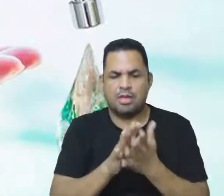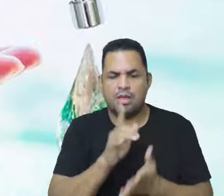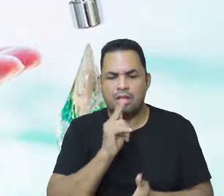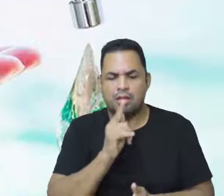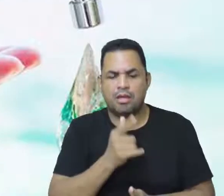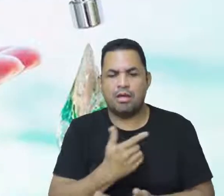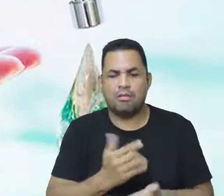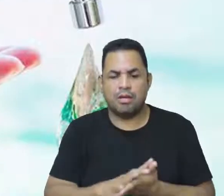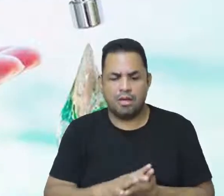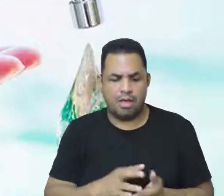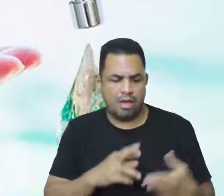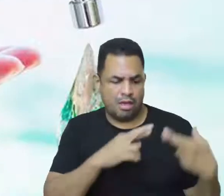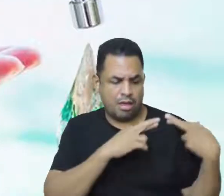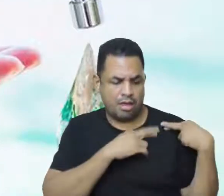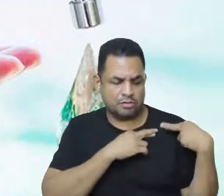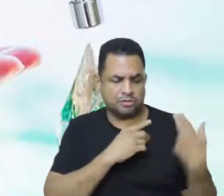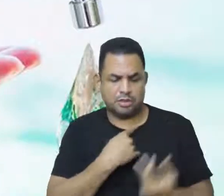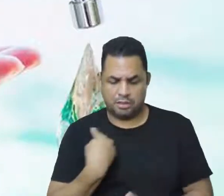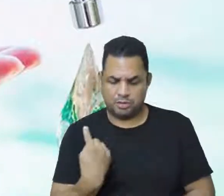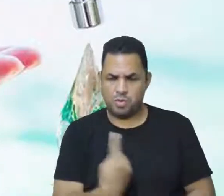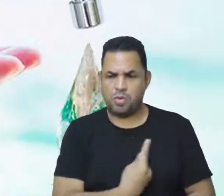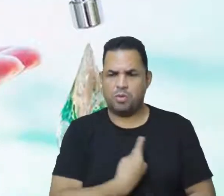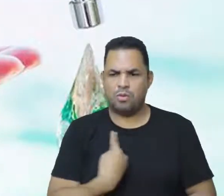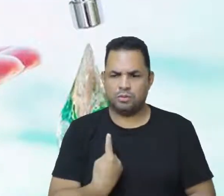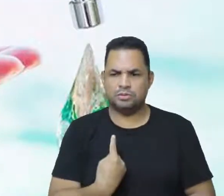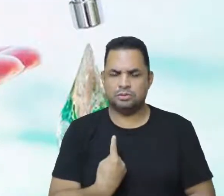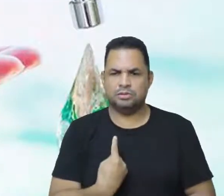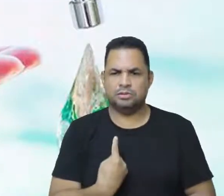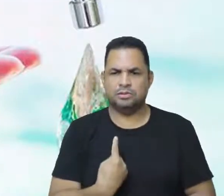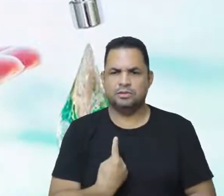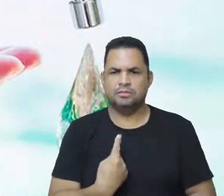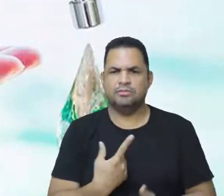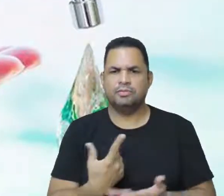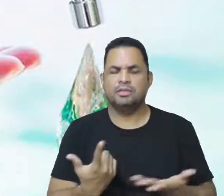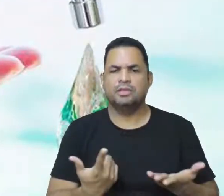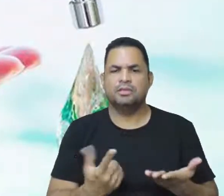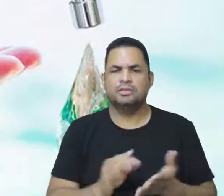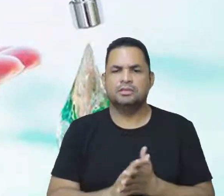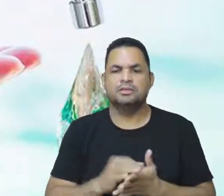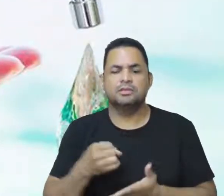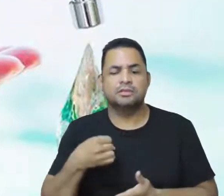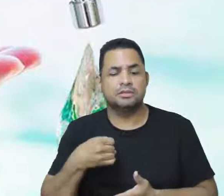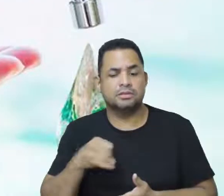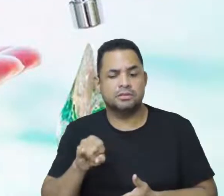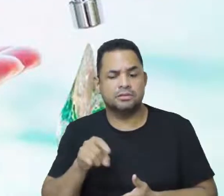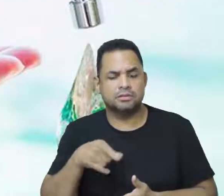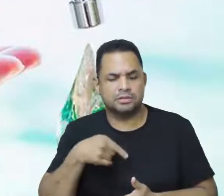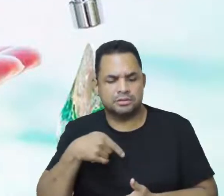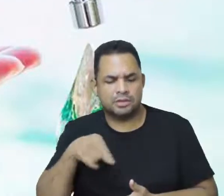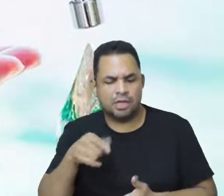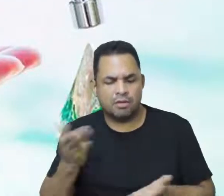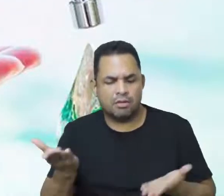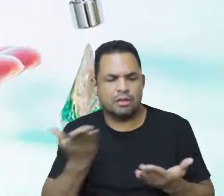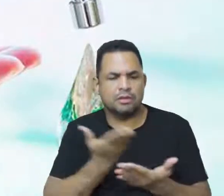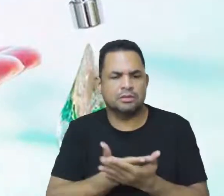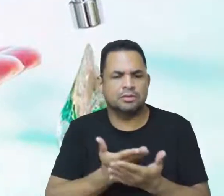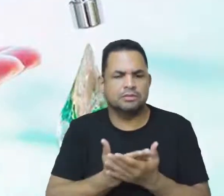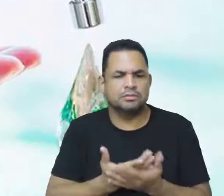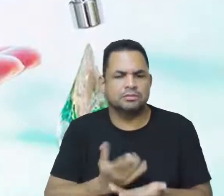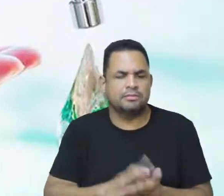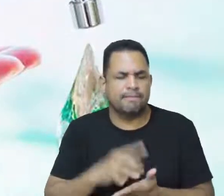nós. Se você sair desse nosso encontro com uma